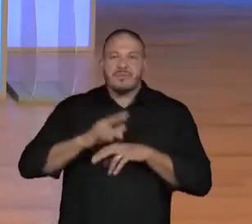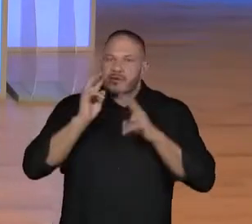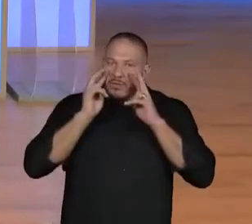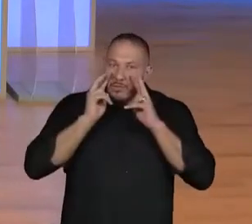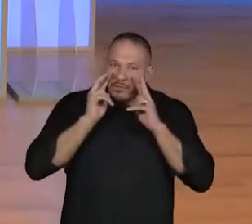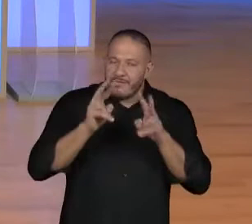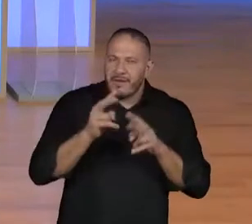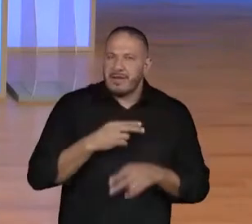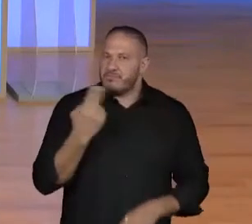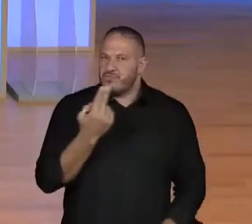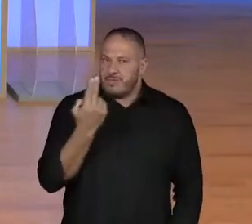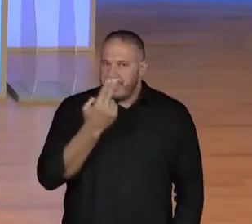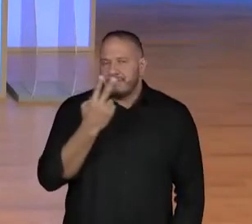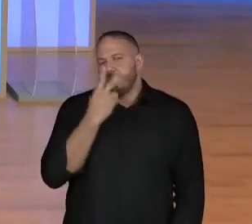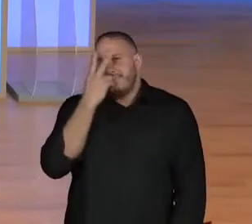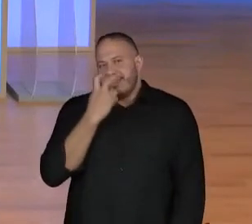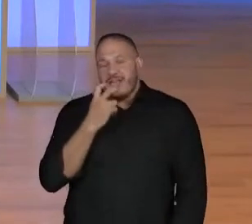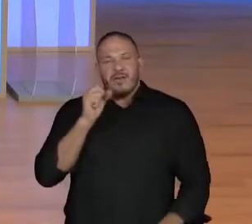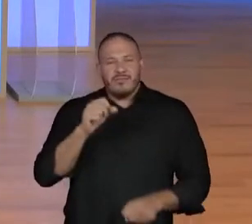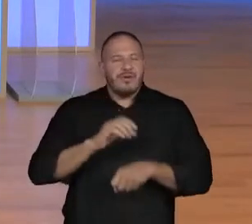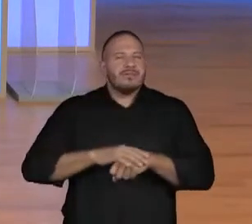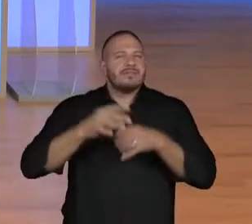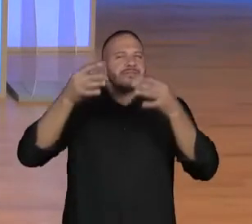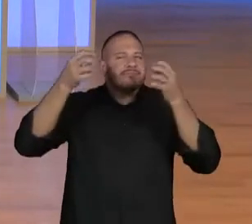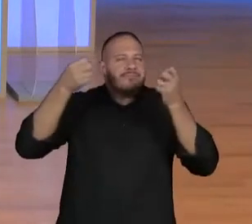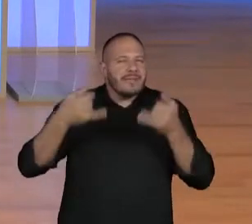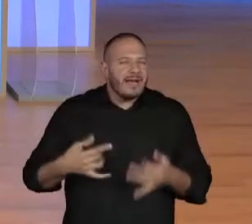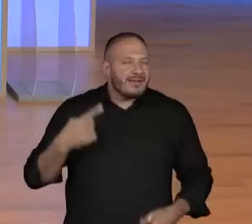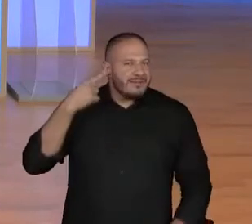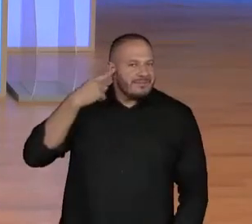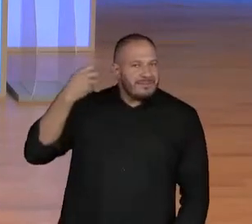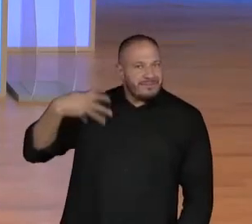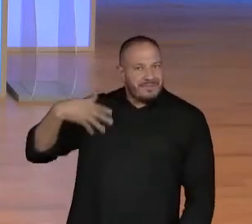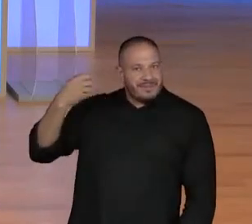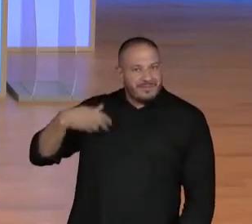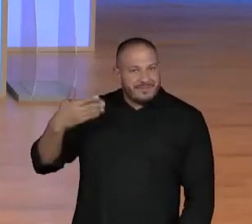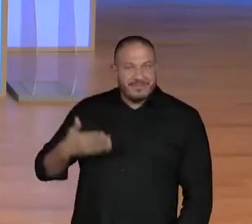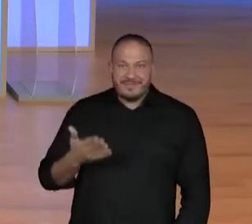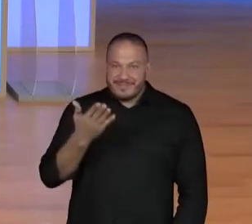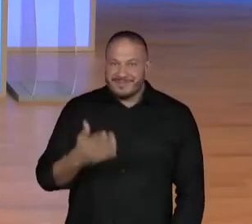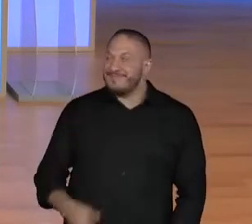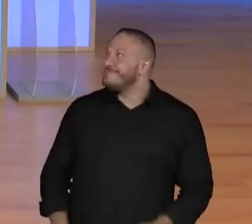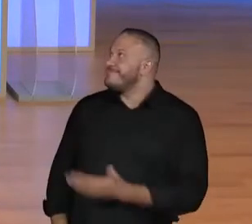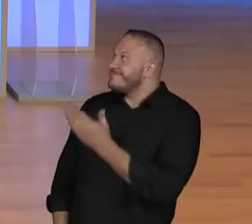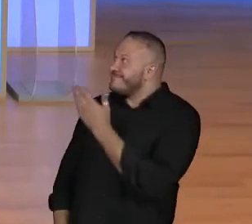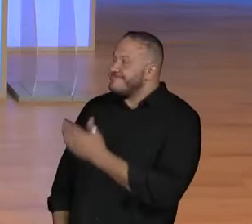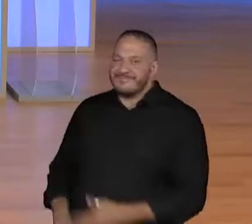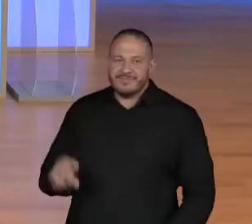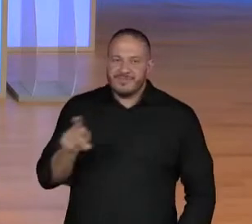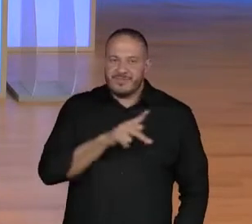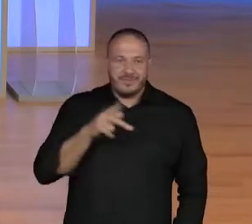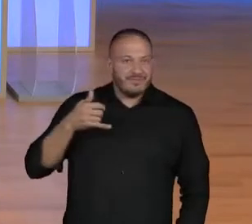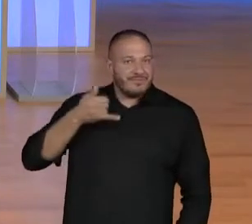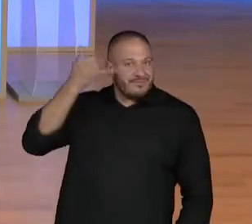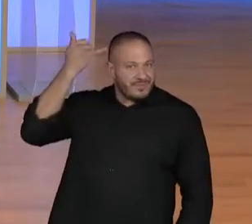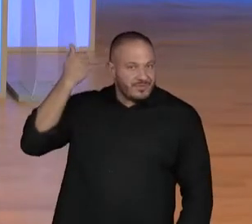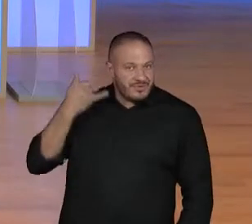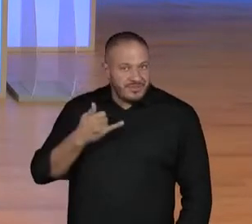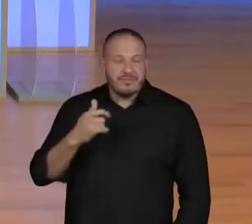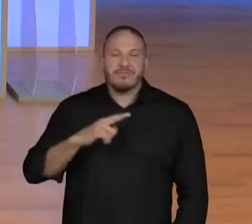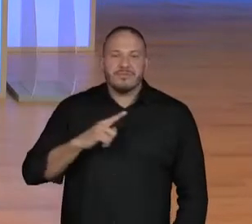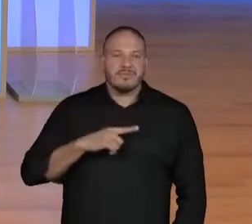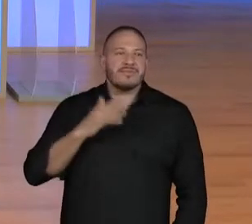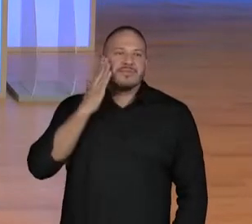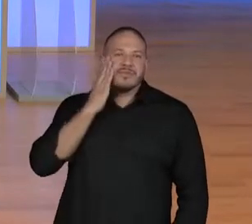não podem nos ver, a gente vai fazer uma breve descrição da gente mesma, tá? Eu sou a Pro Juliana Nadeu, tenho a